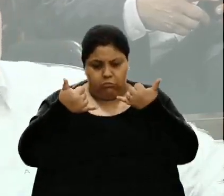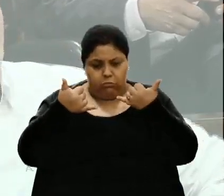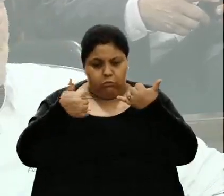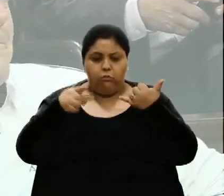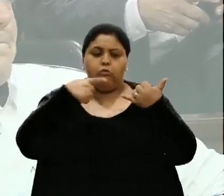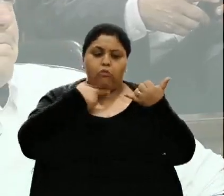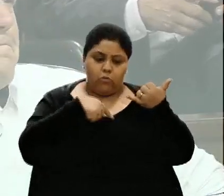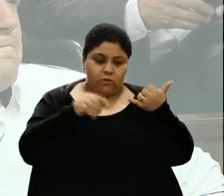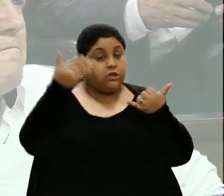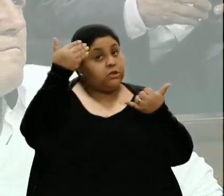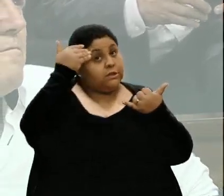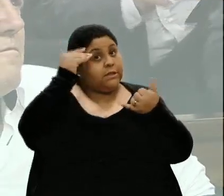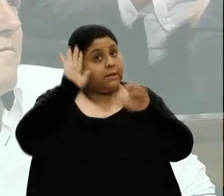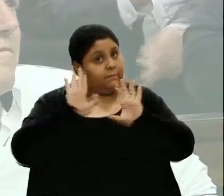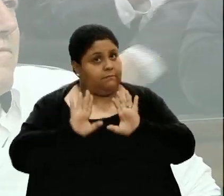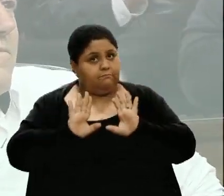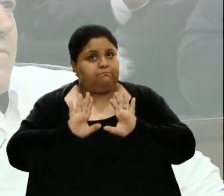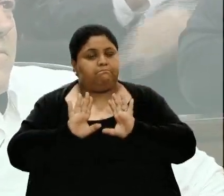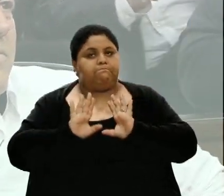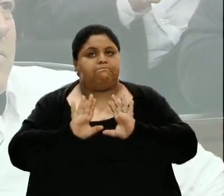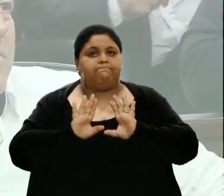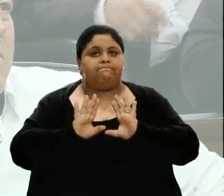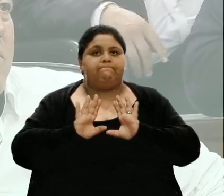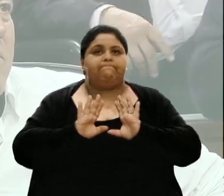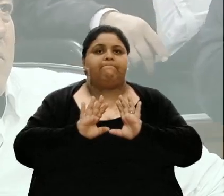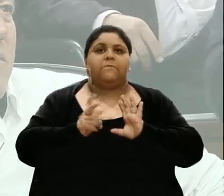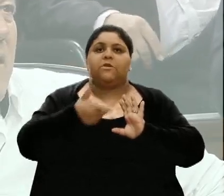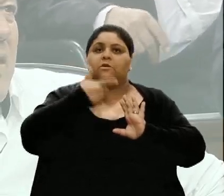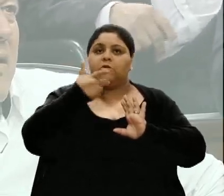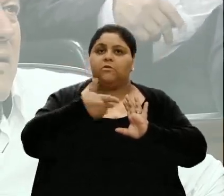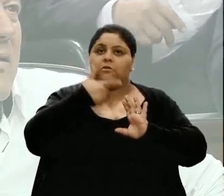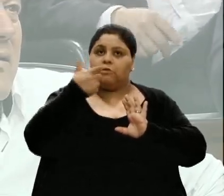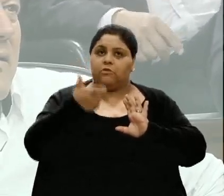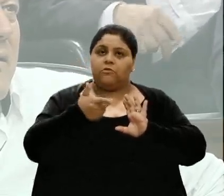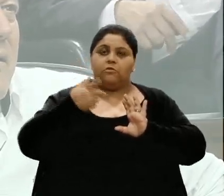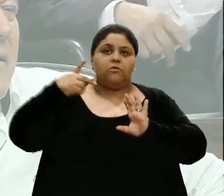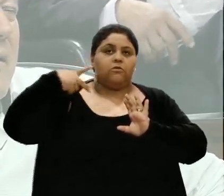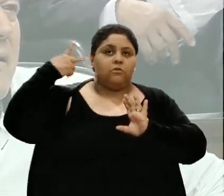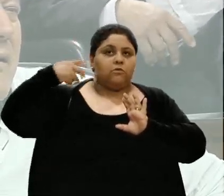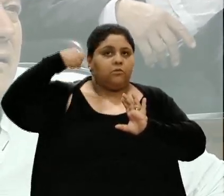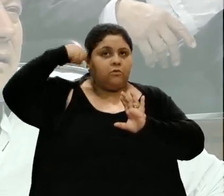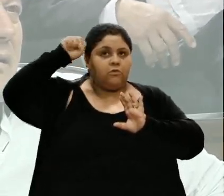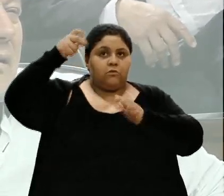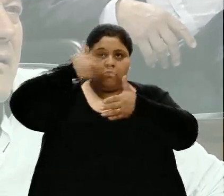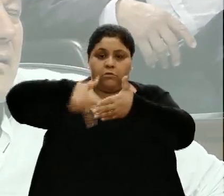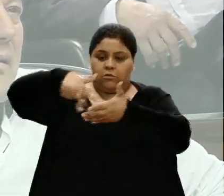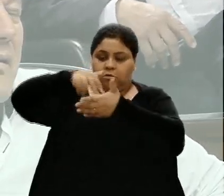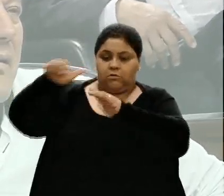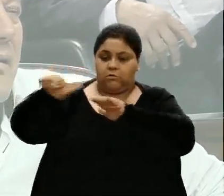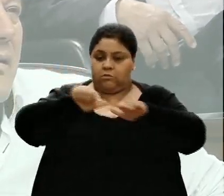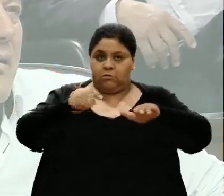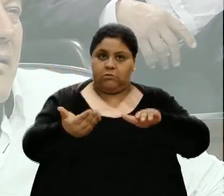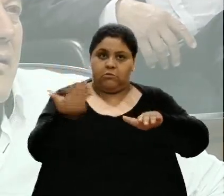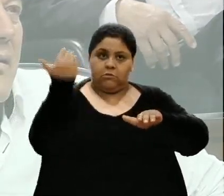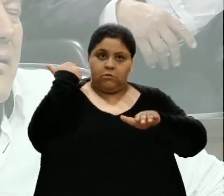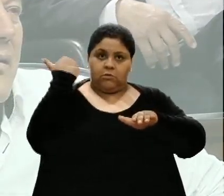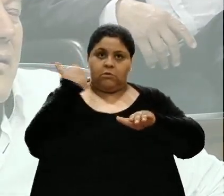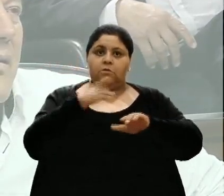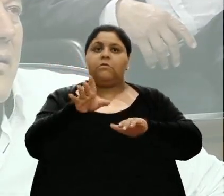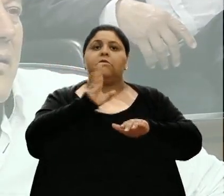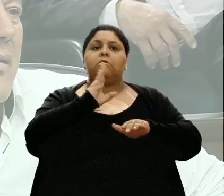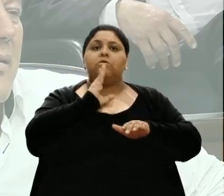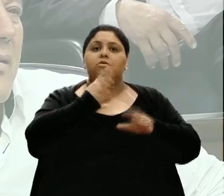gostaria de entender... E eu volto a falar, o vereador Xuxa subiu na tribuna semana passada e como conhece muito a